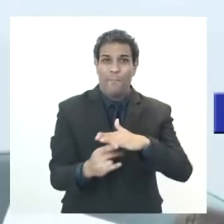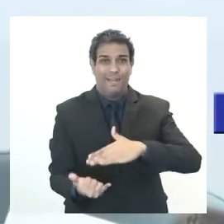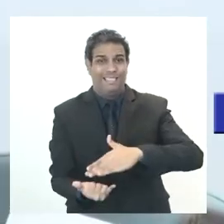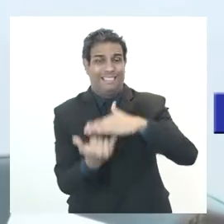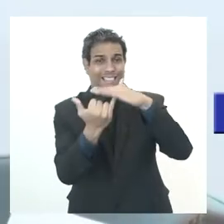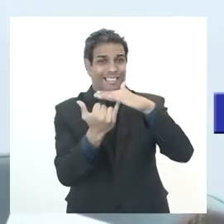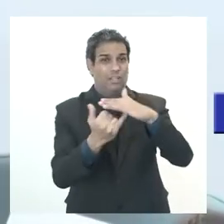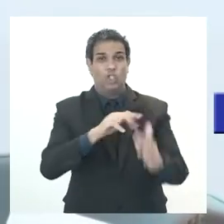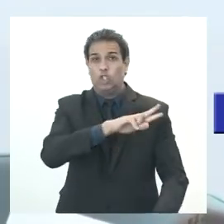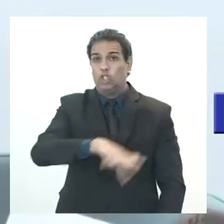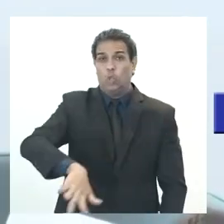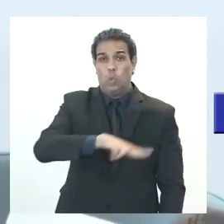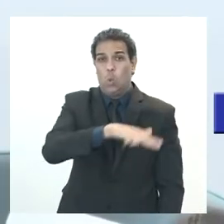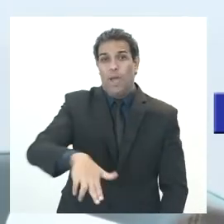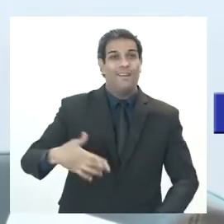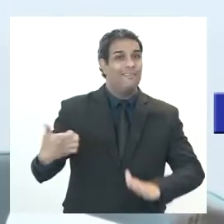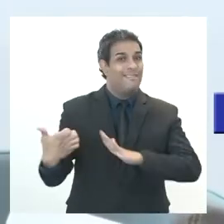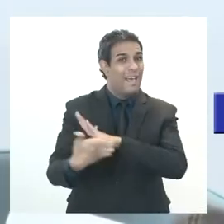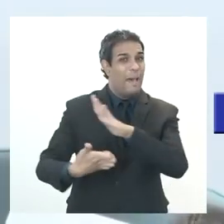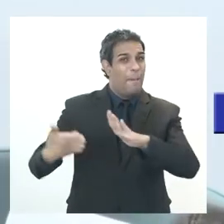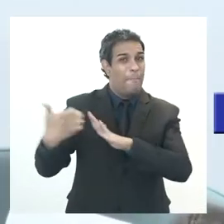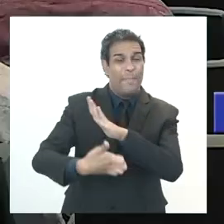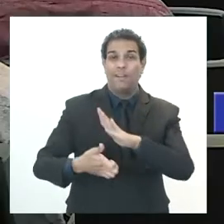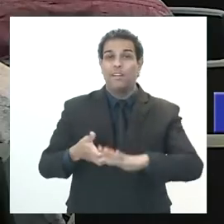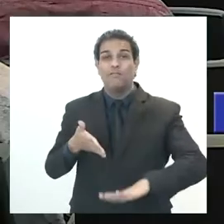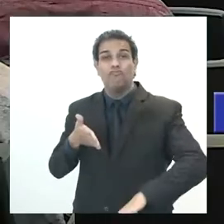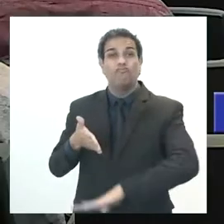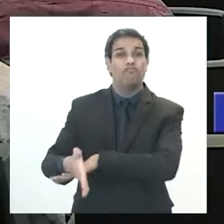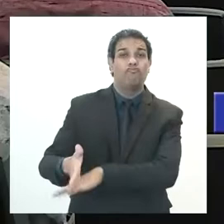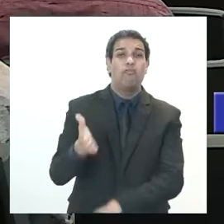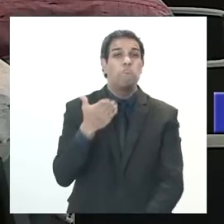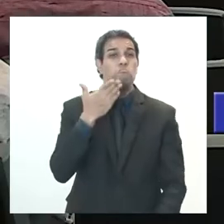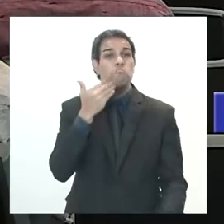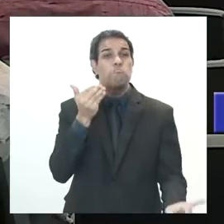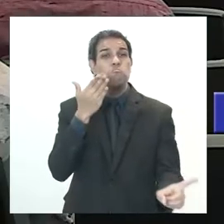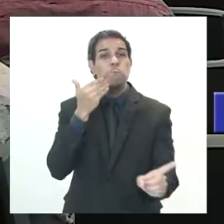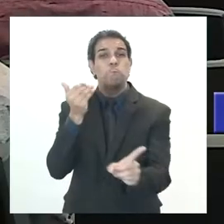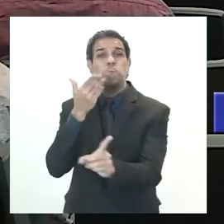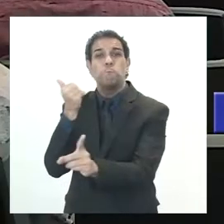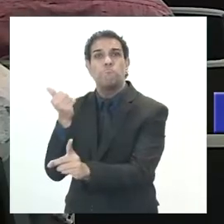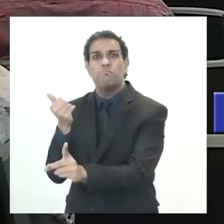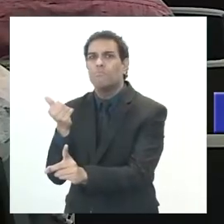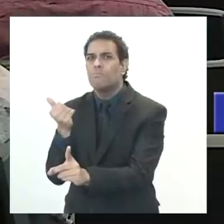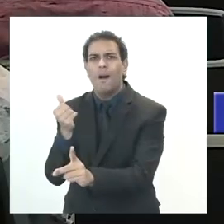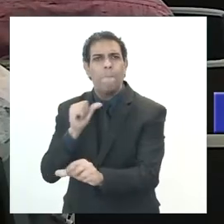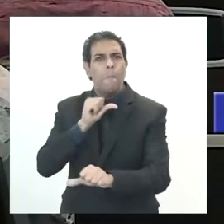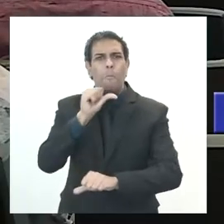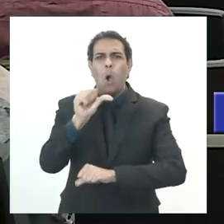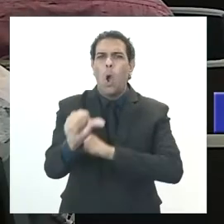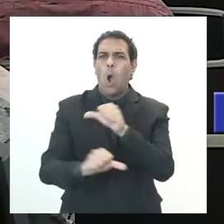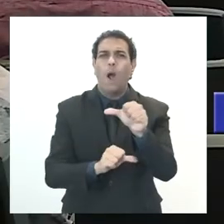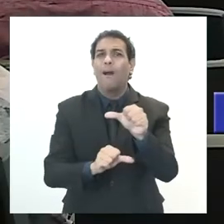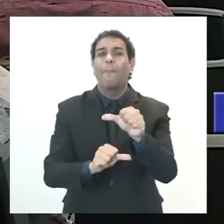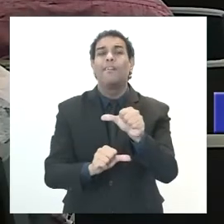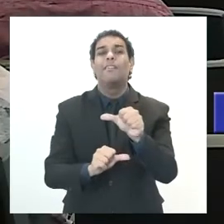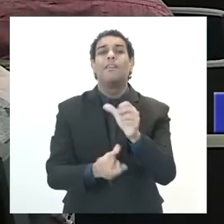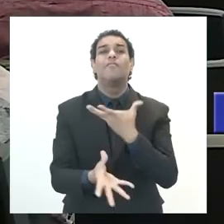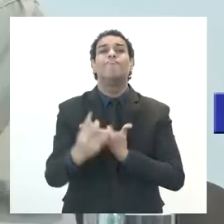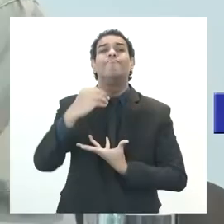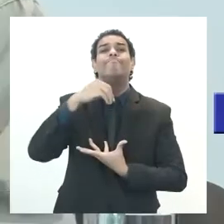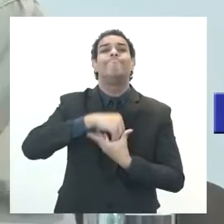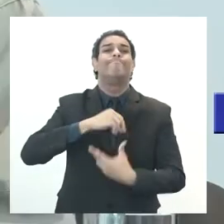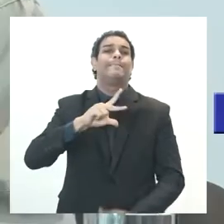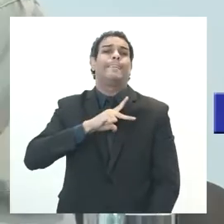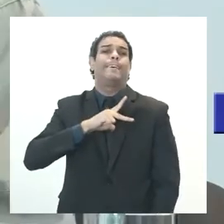que não é da própria empresa ele entra e ele continua ele começa a mudar porque ele tem interesse pessoal